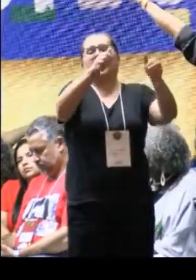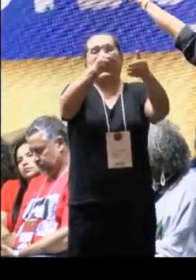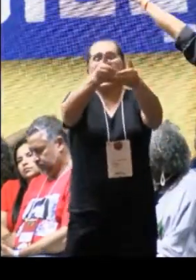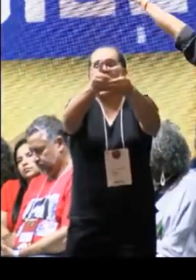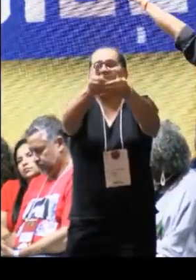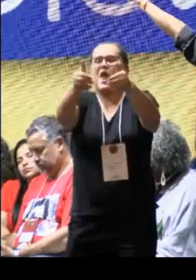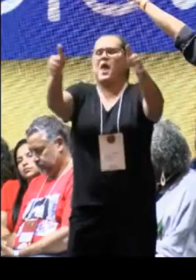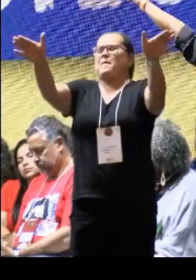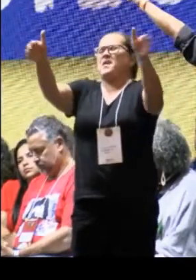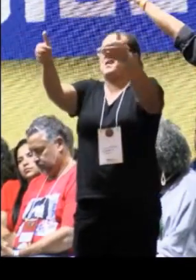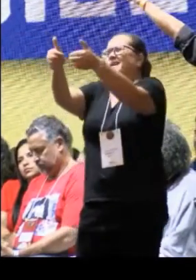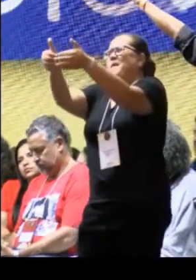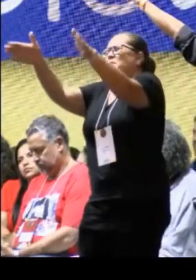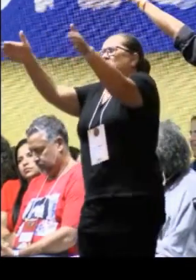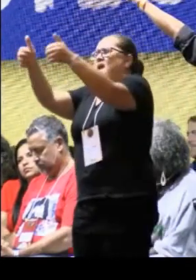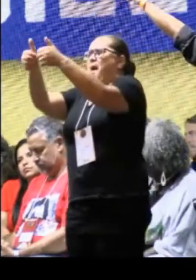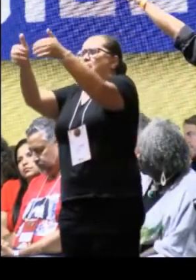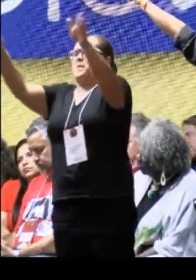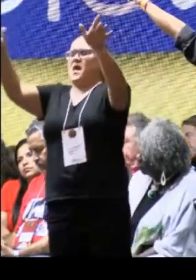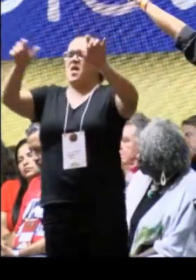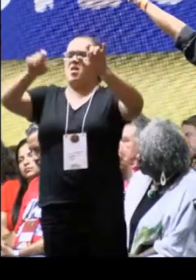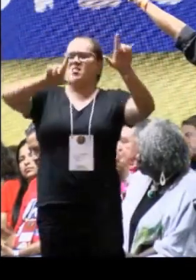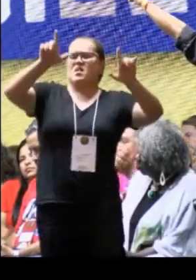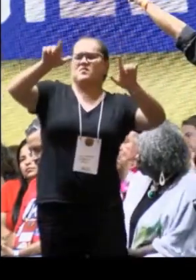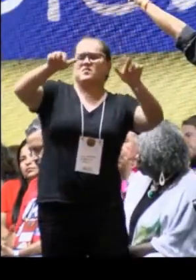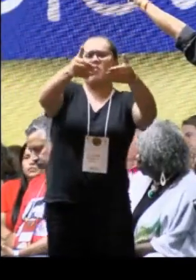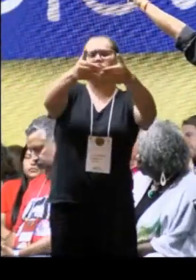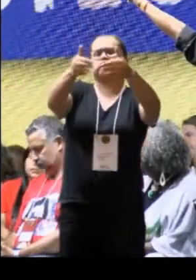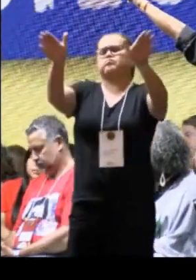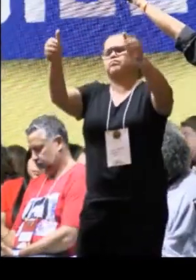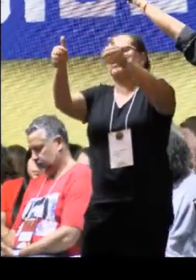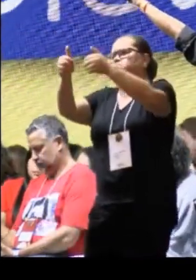abrir muitas outras TVs nesse país.